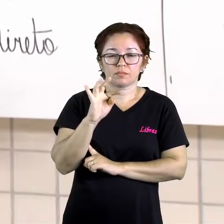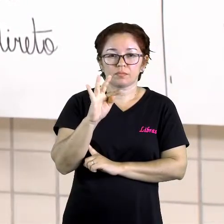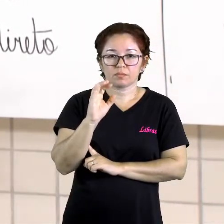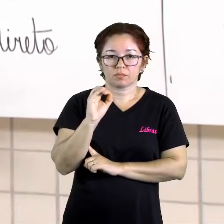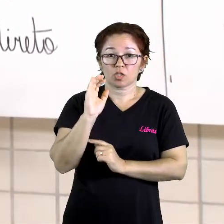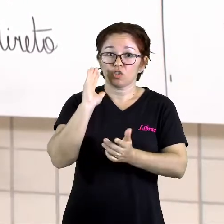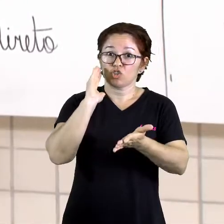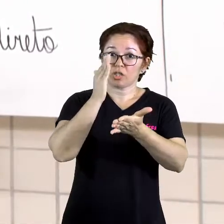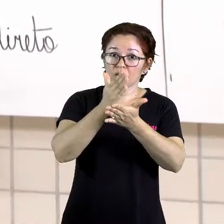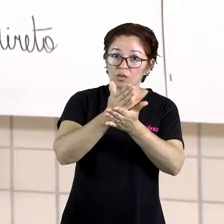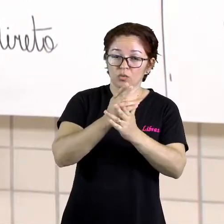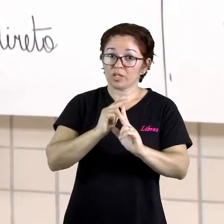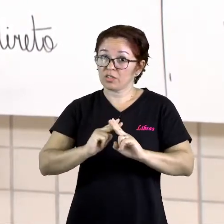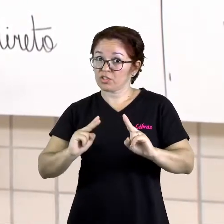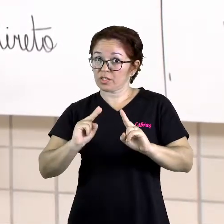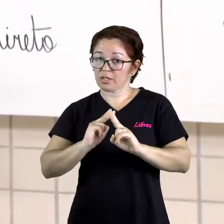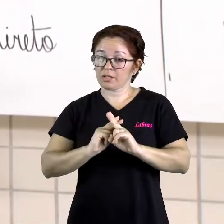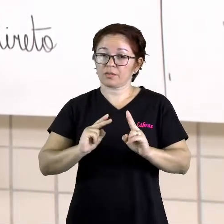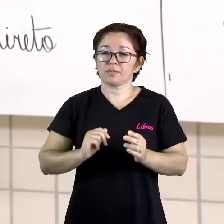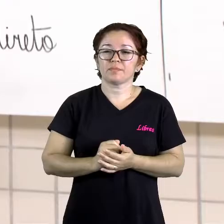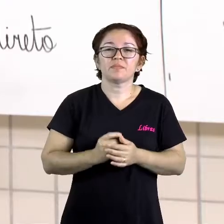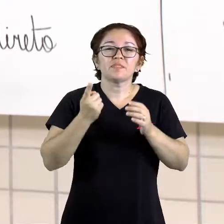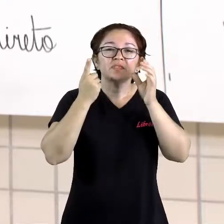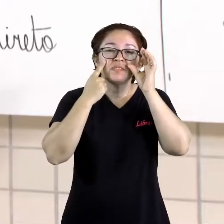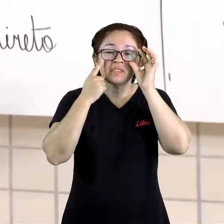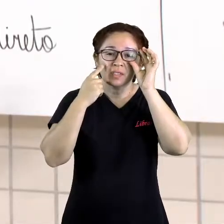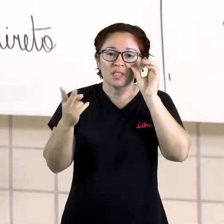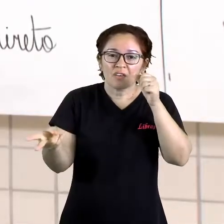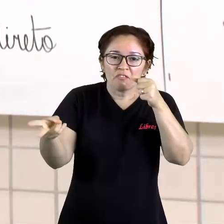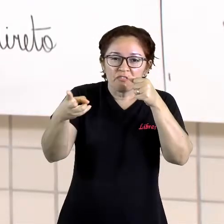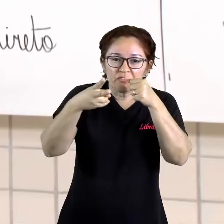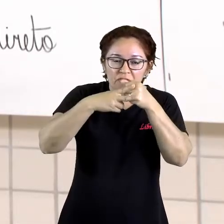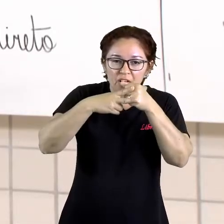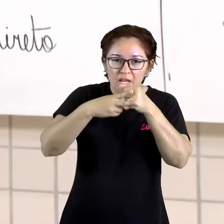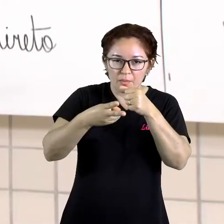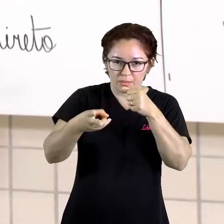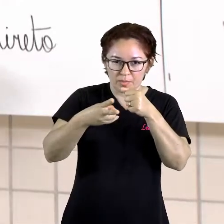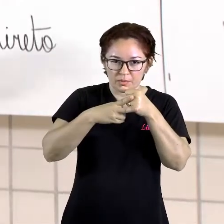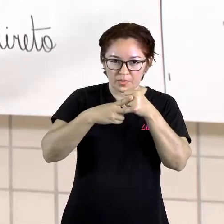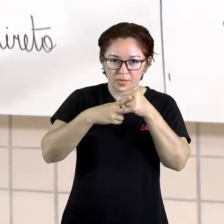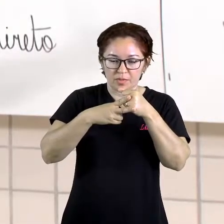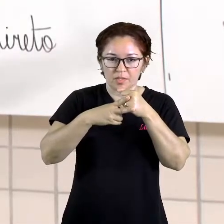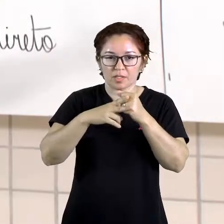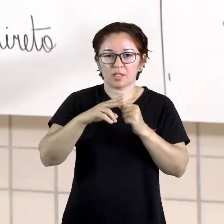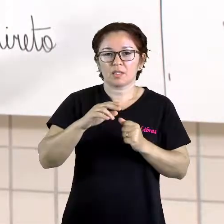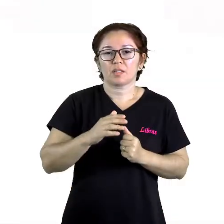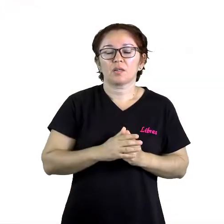verbo, observem, está destacado. Quem que invadiu meus pensamentos? A